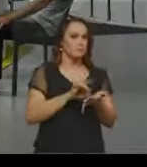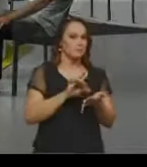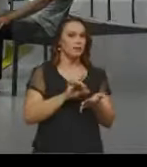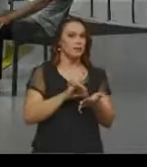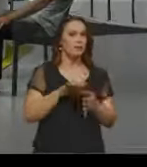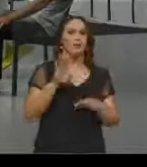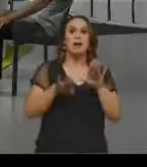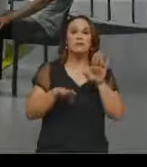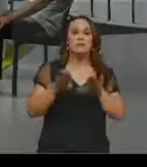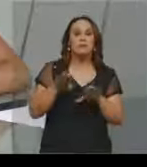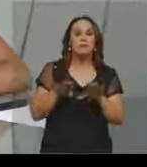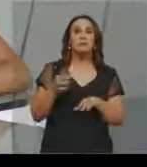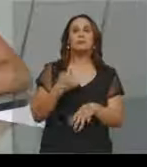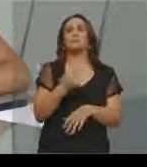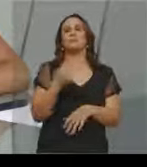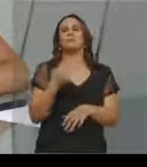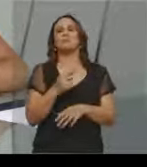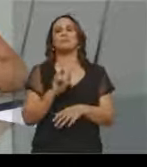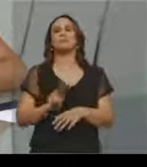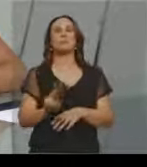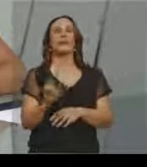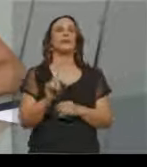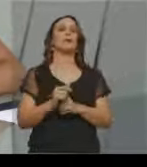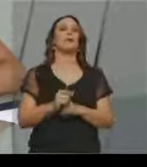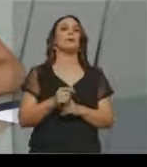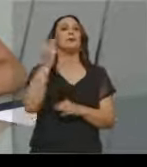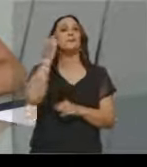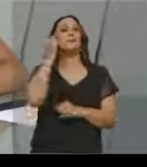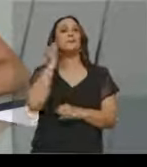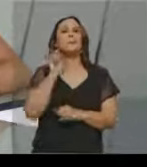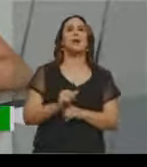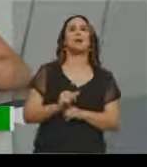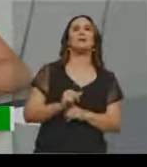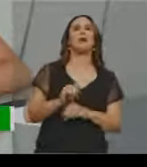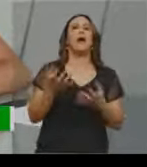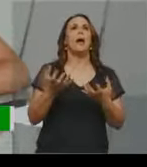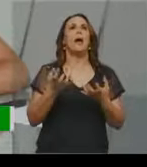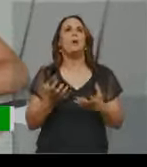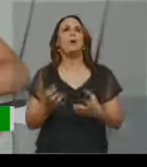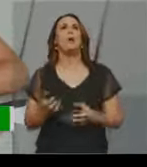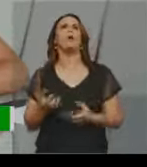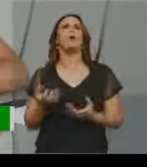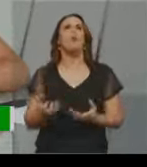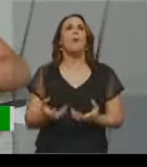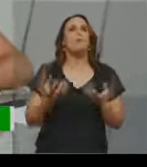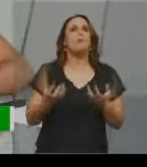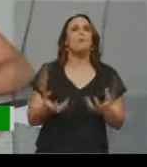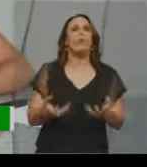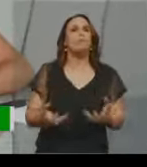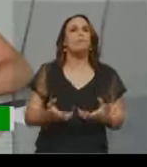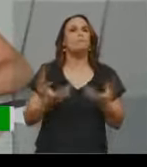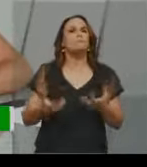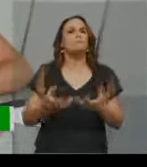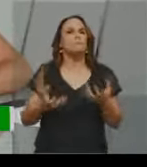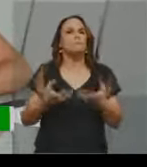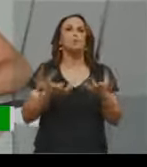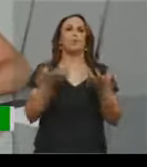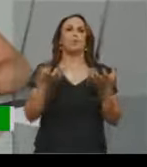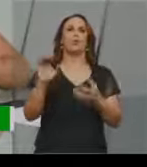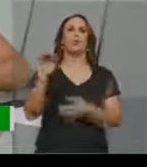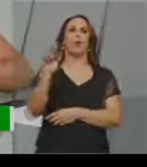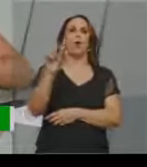de vamos consumir produtos orgânicos, produtos caseiros e tudo mais. E é legal você pensar isso,